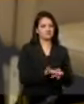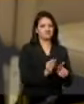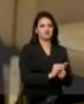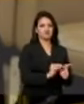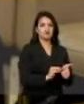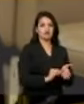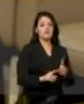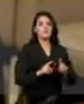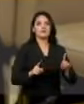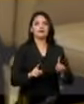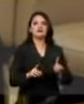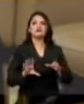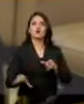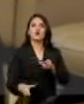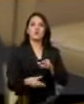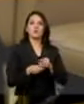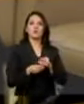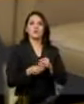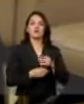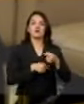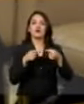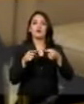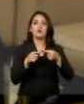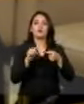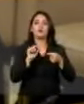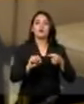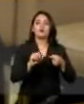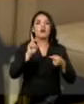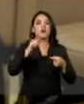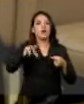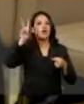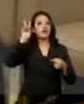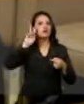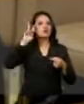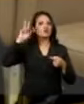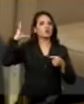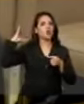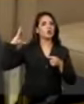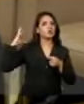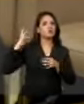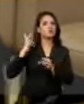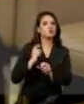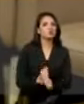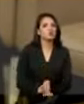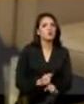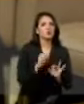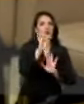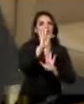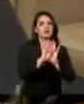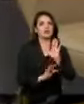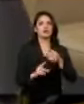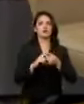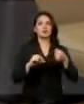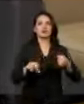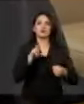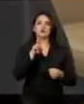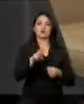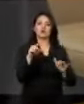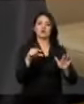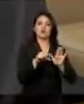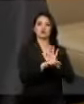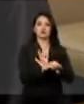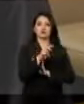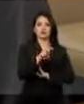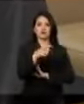primeira delas é o aspecto histórico da redação do artigo 5º, inciso 57 da Constituição